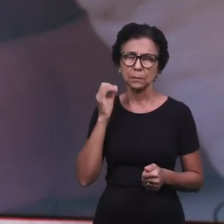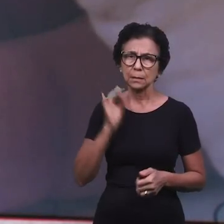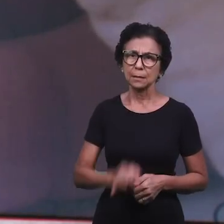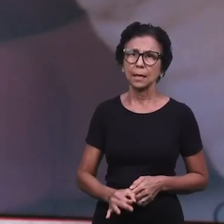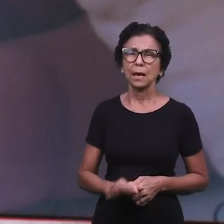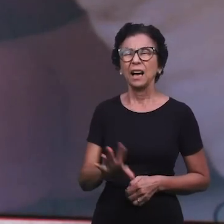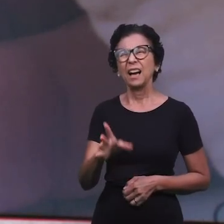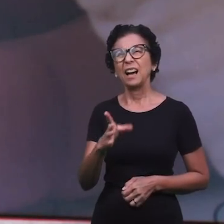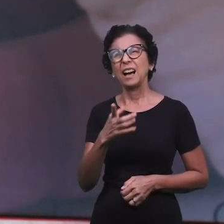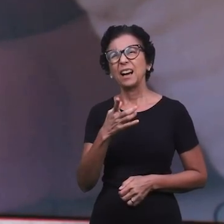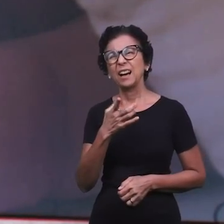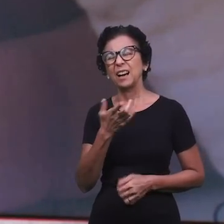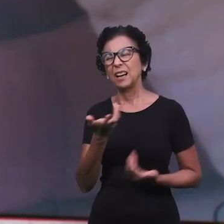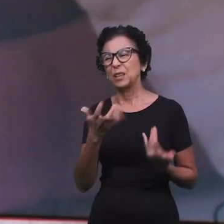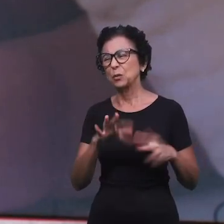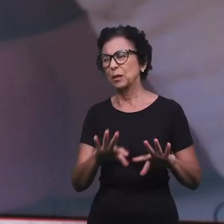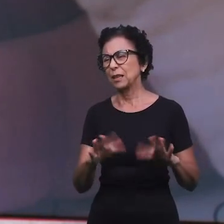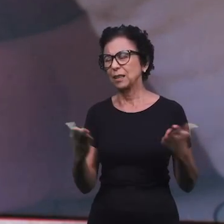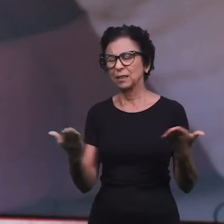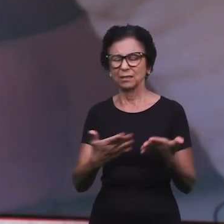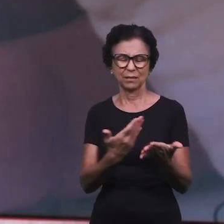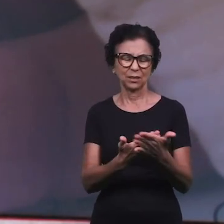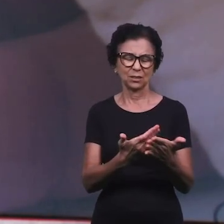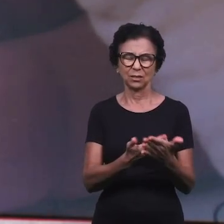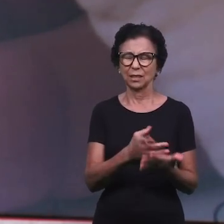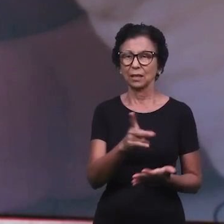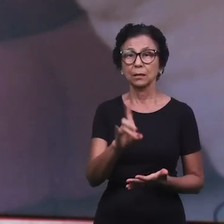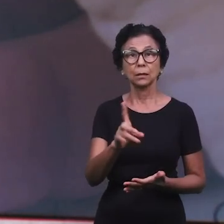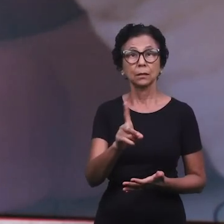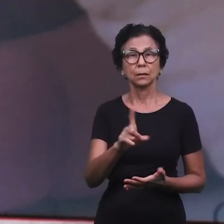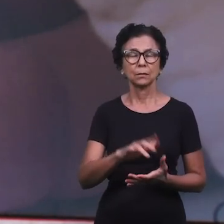fundamental essa característica, ser disciplinado nos